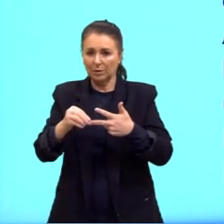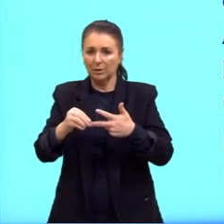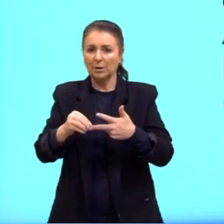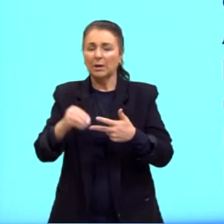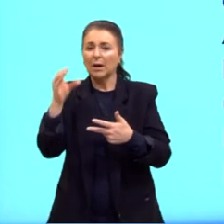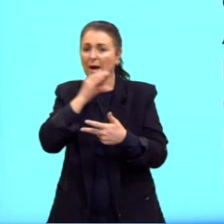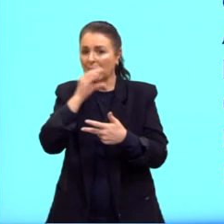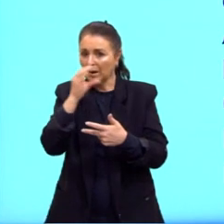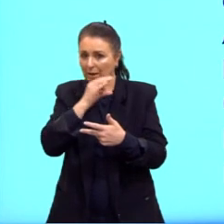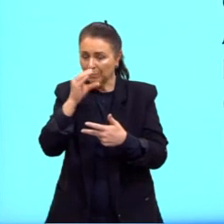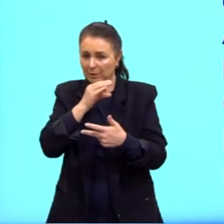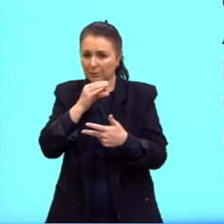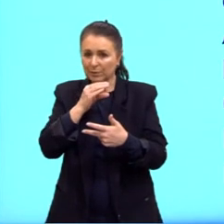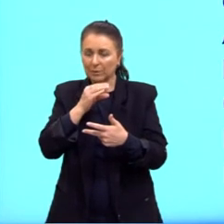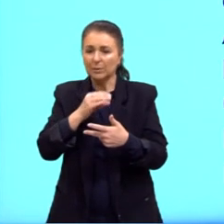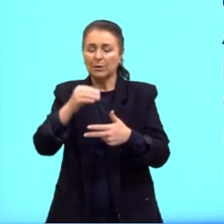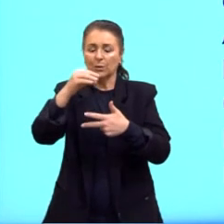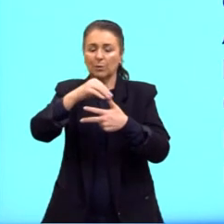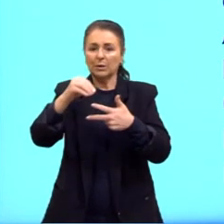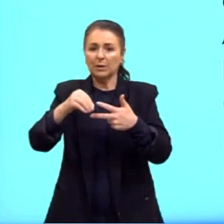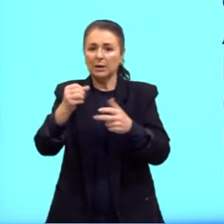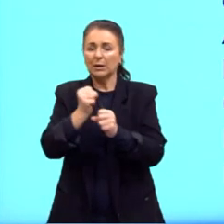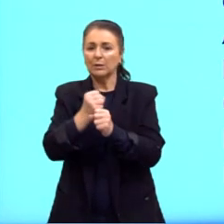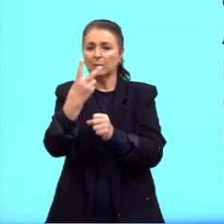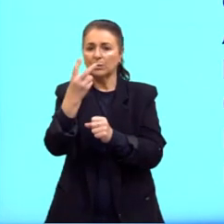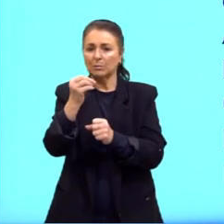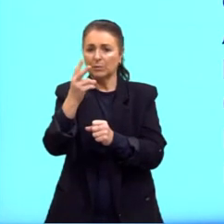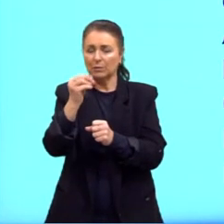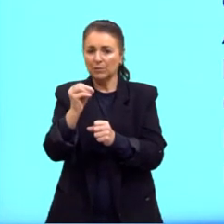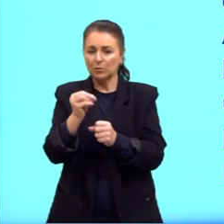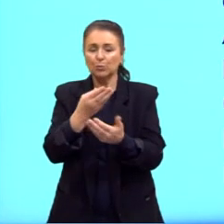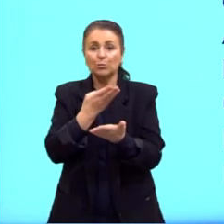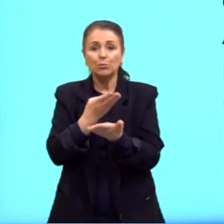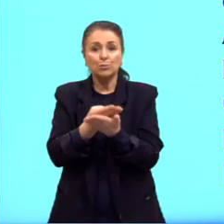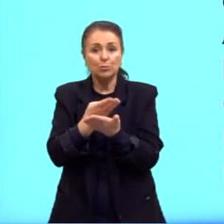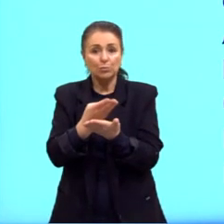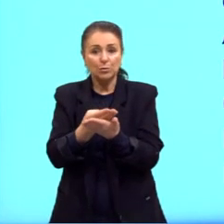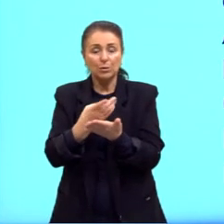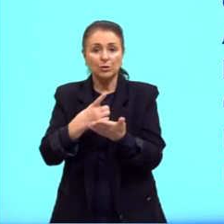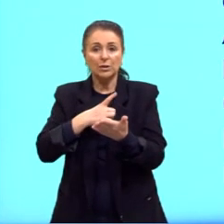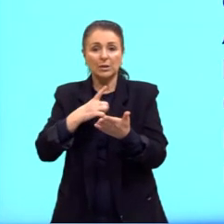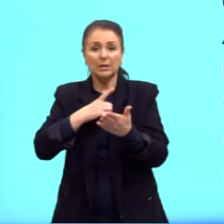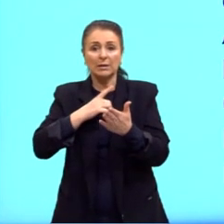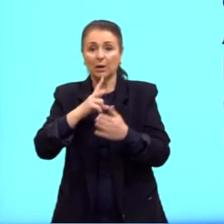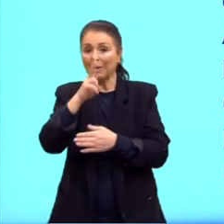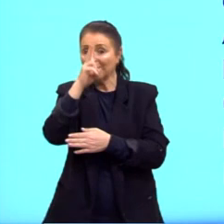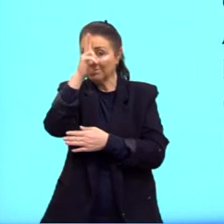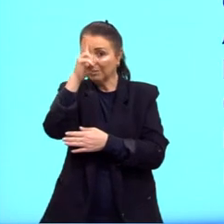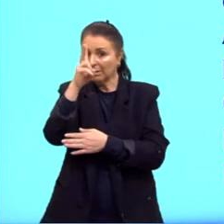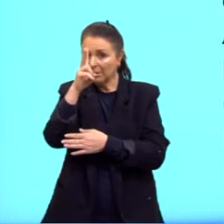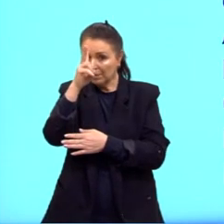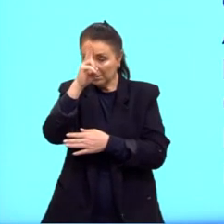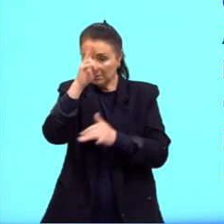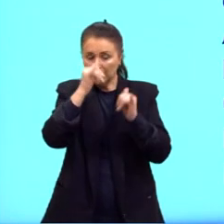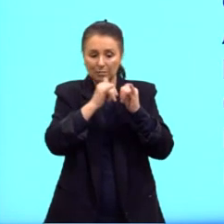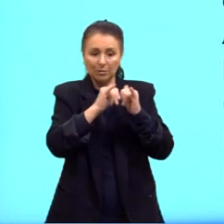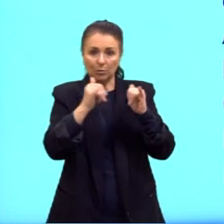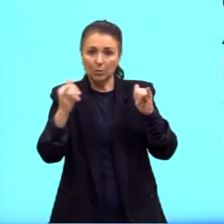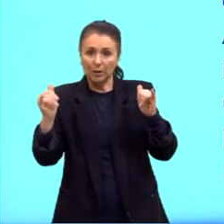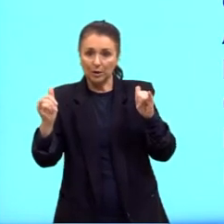a gente vai ver bem rapidinho mesmo essa do Enem de 2020 um estudante então tem uma fonte de tensão concorrente